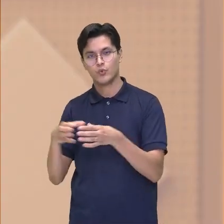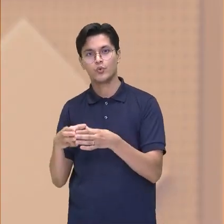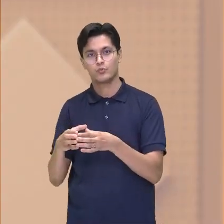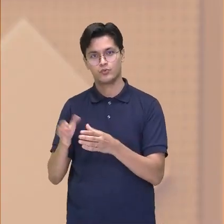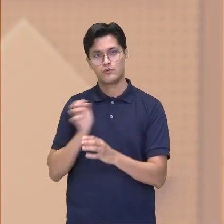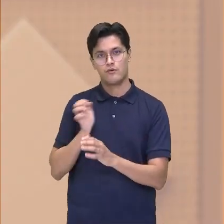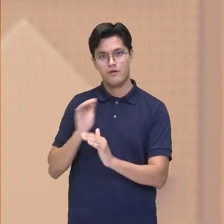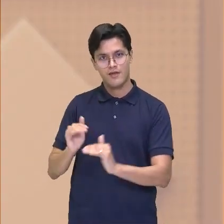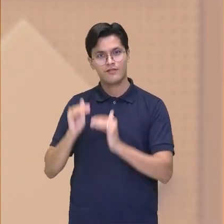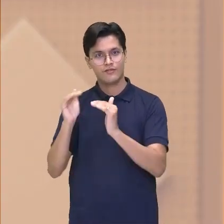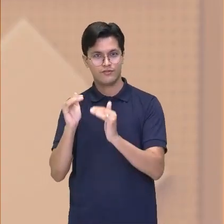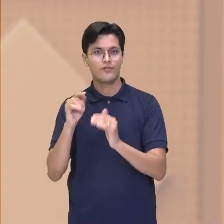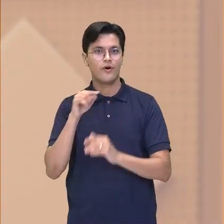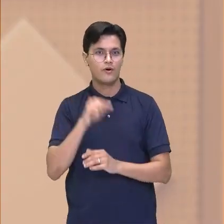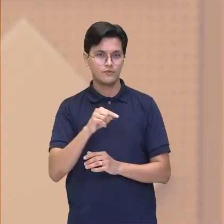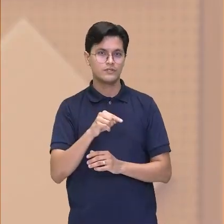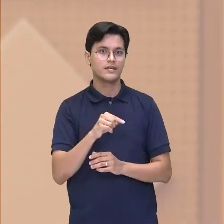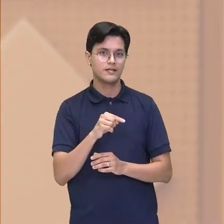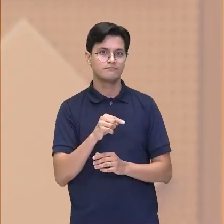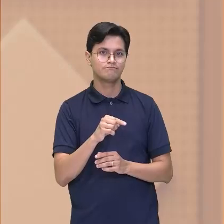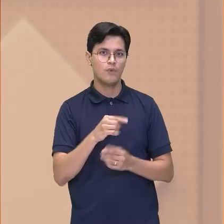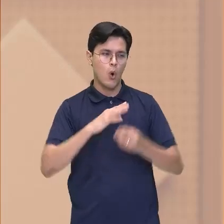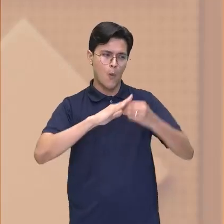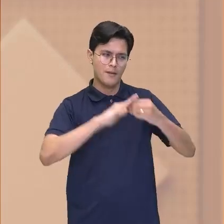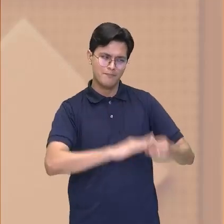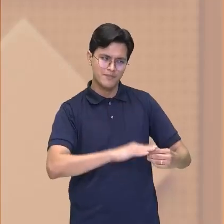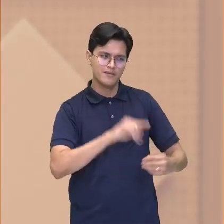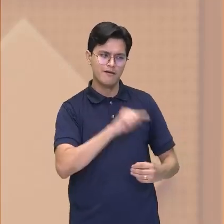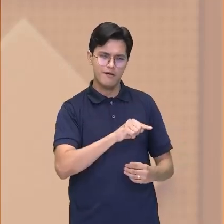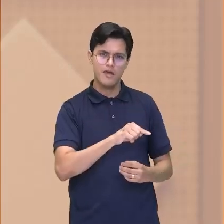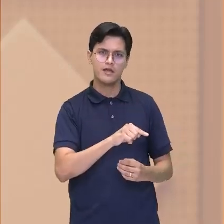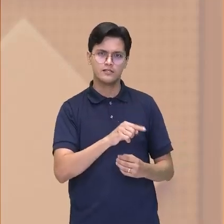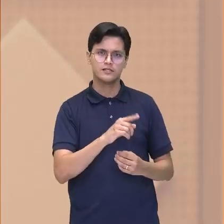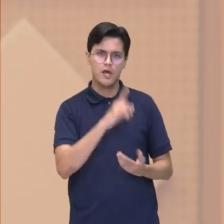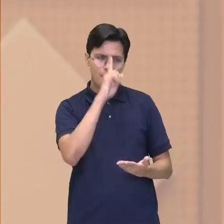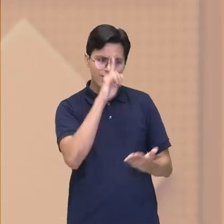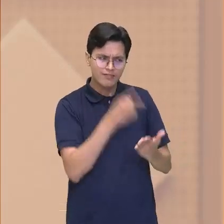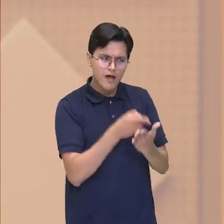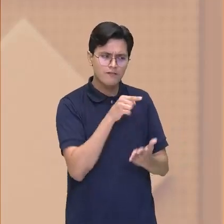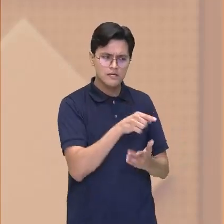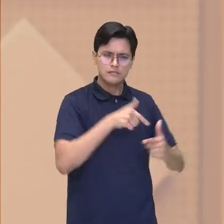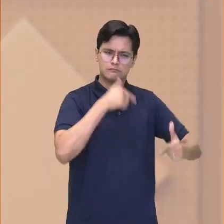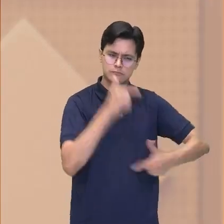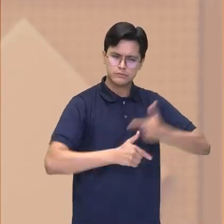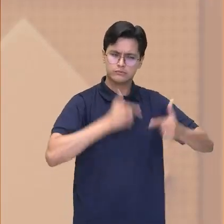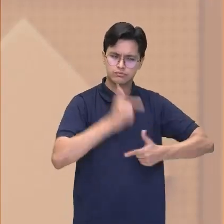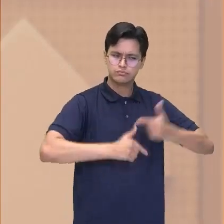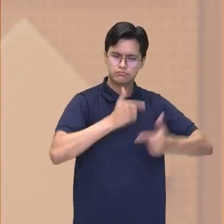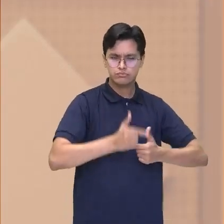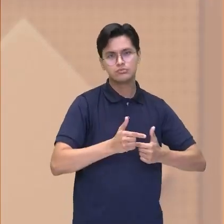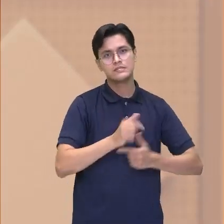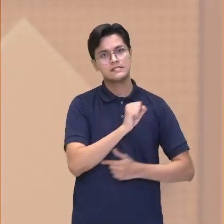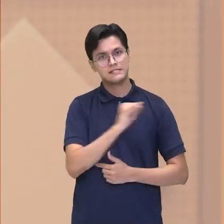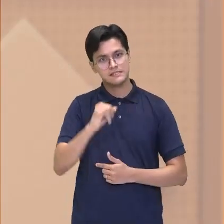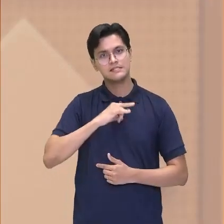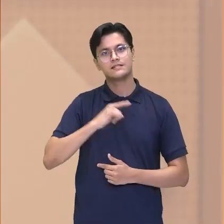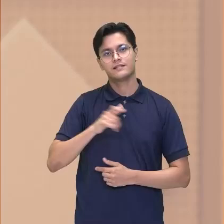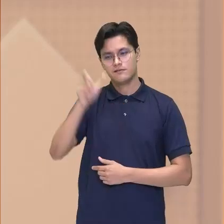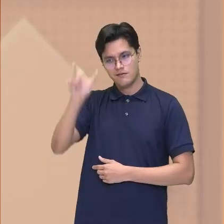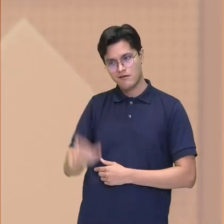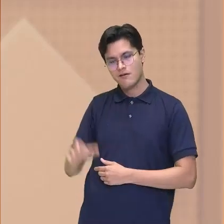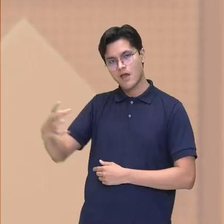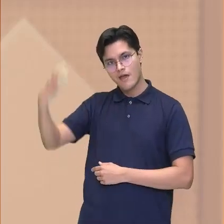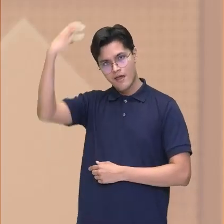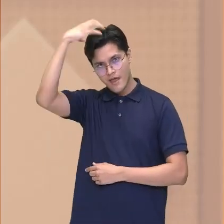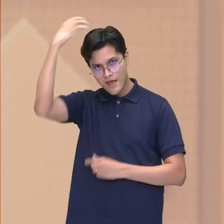que, com uma centralização política, eles poderiam ter algum tipo de justiça social, eles poderiam ter algum tipo de